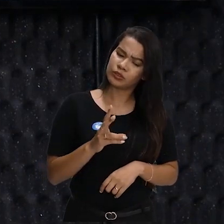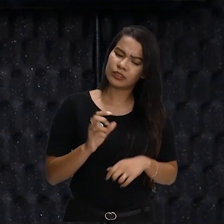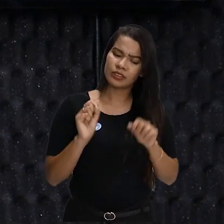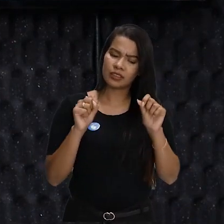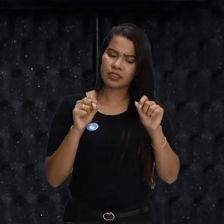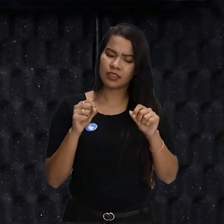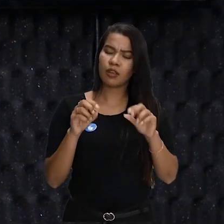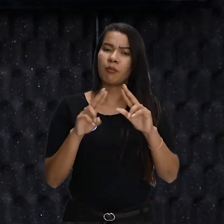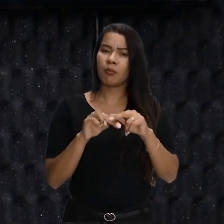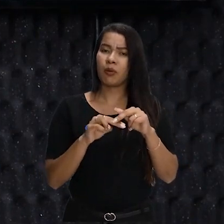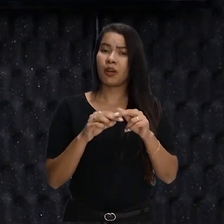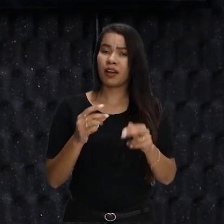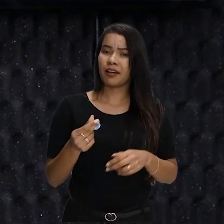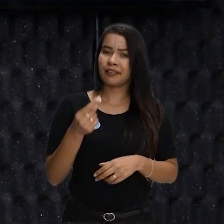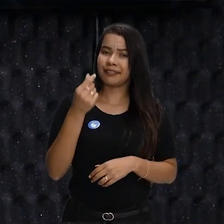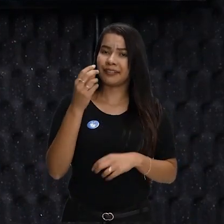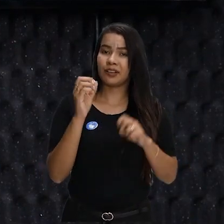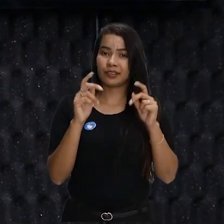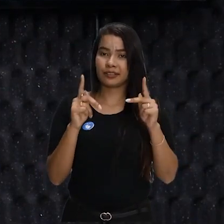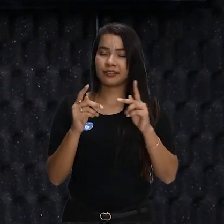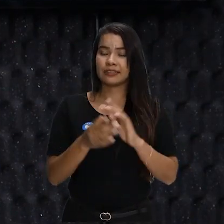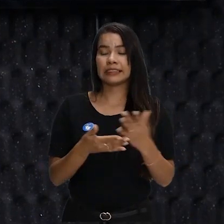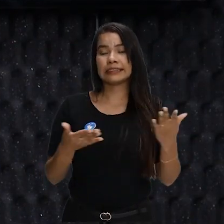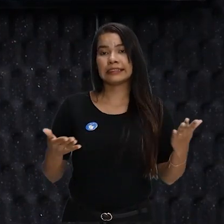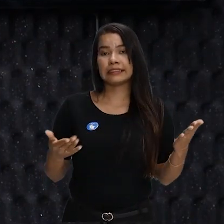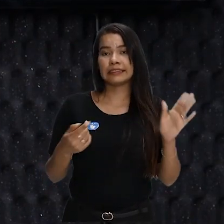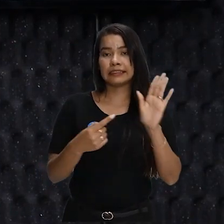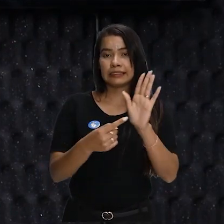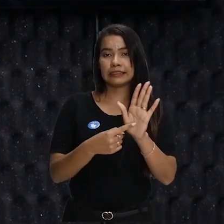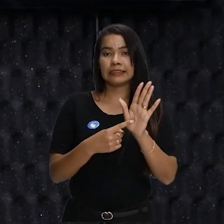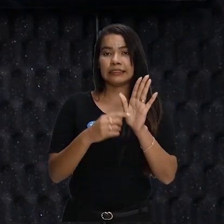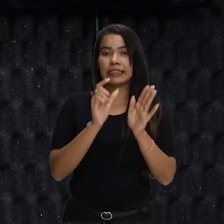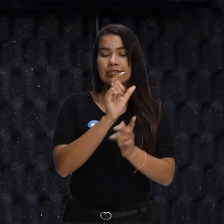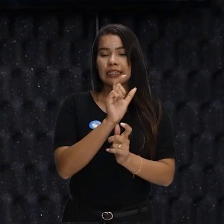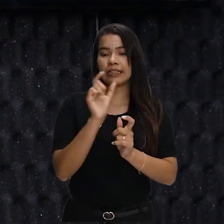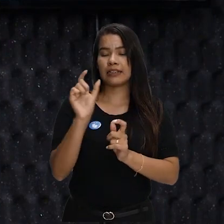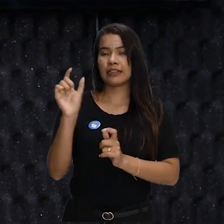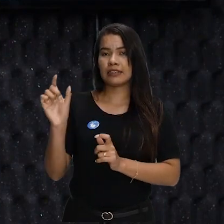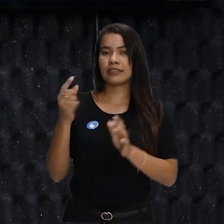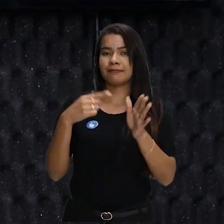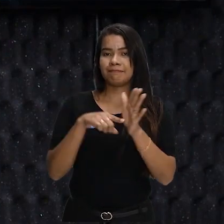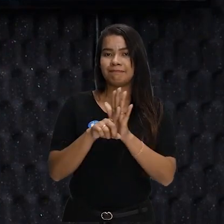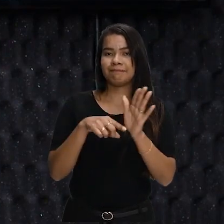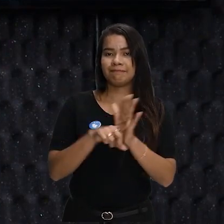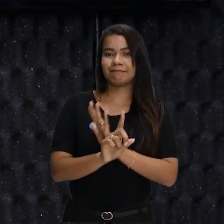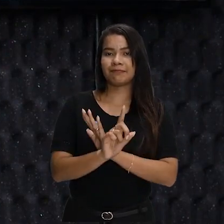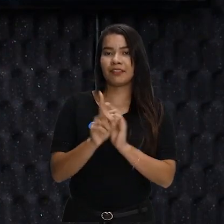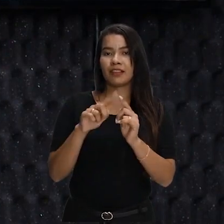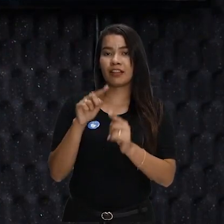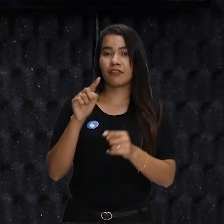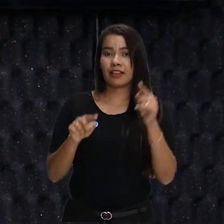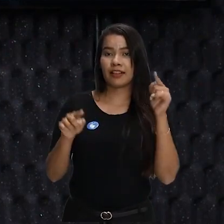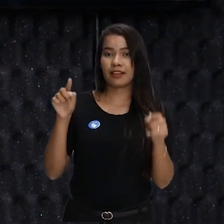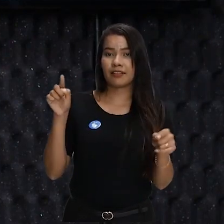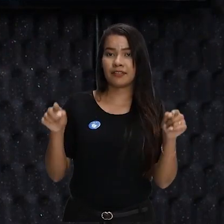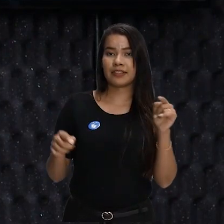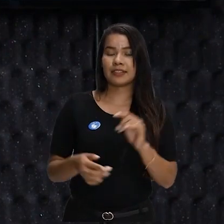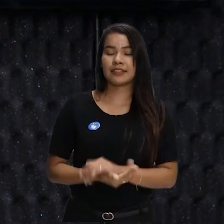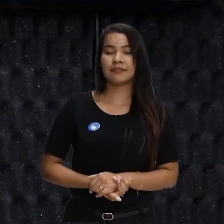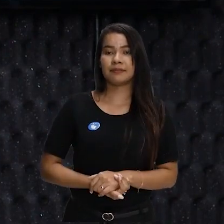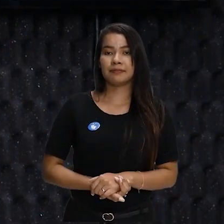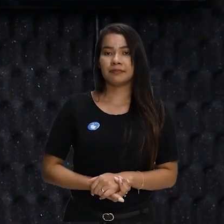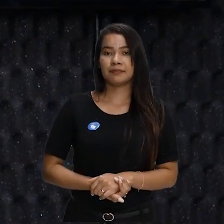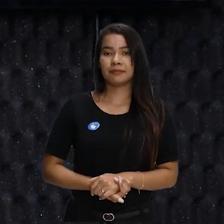uma moeda. Ok? Então, essas são a classificação dessa questão das variáveis.